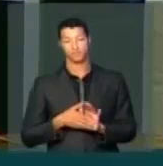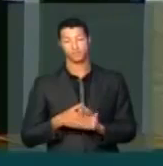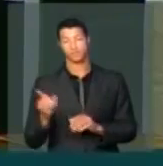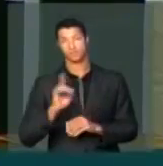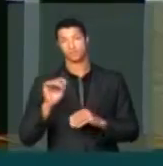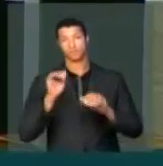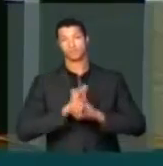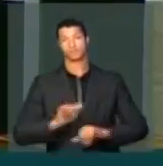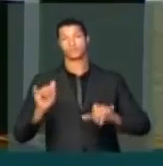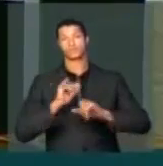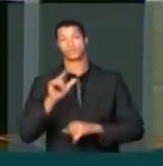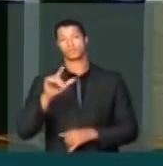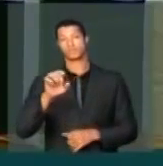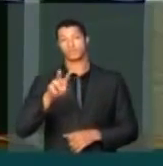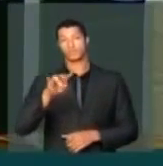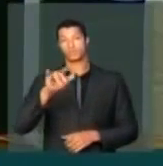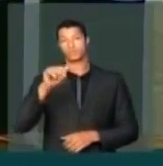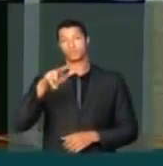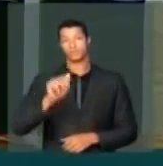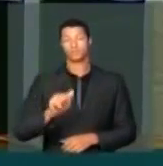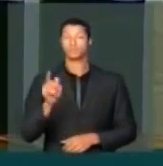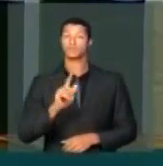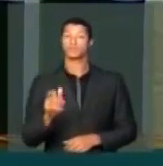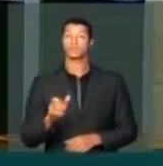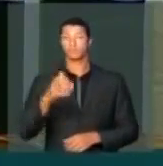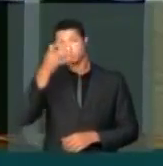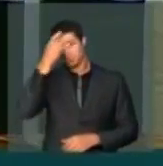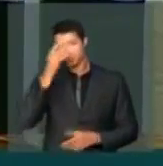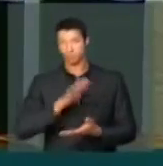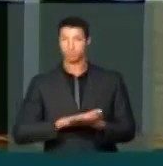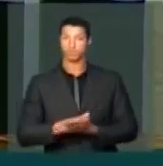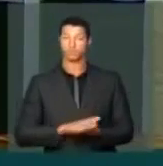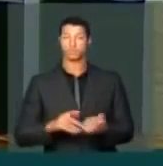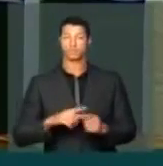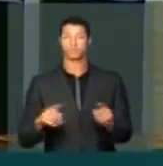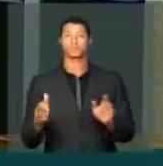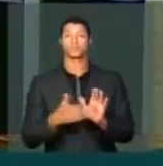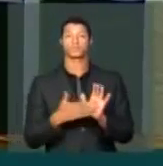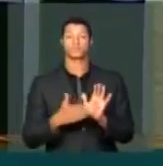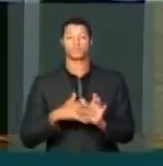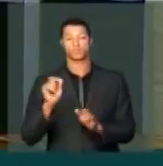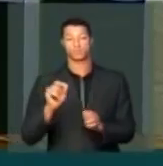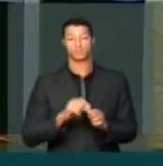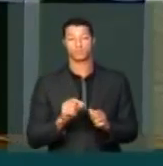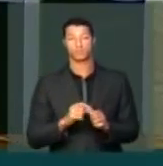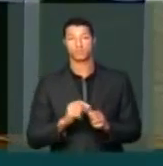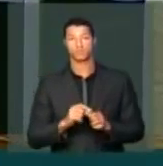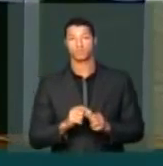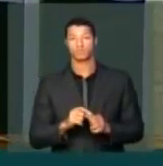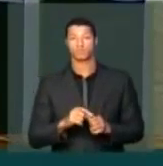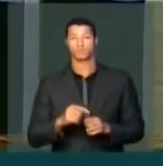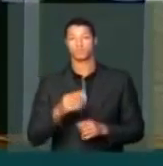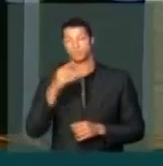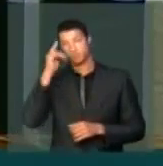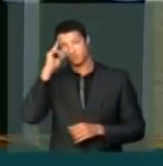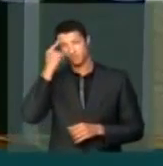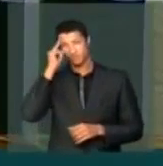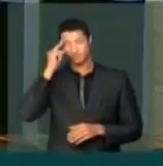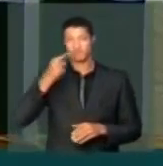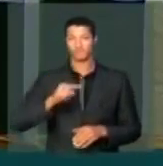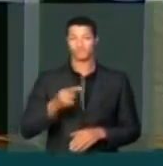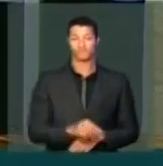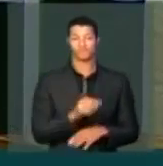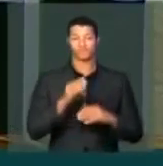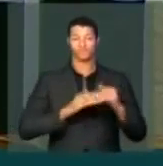não de forma leviana, não de forma inconsequente, mas proponho que façamos uma reflexão